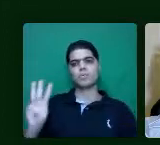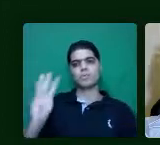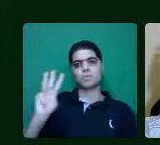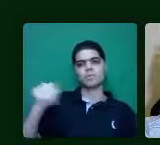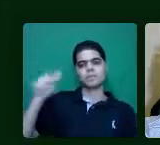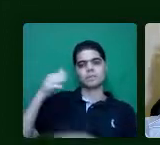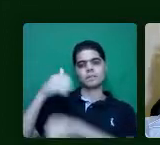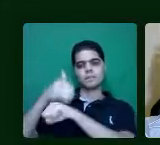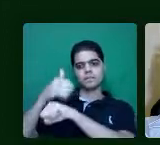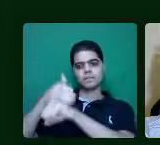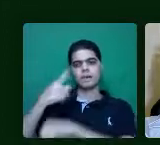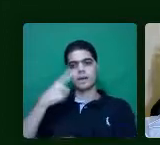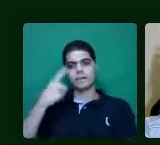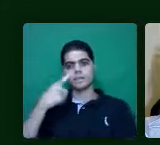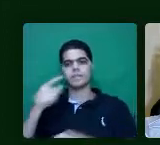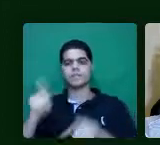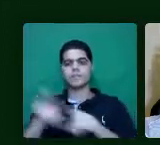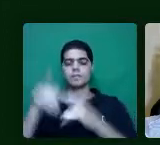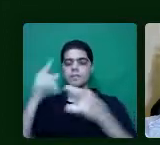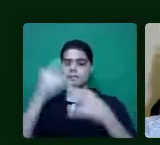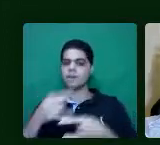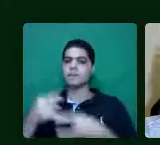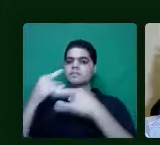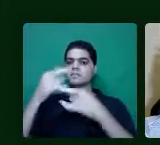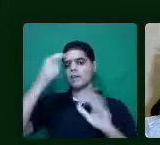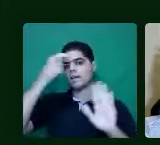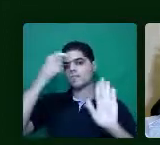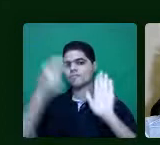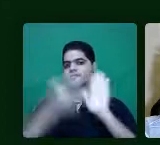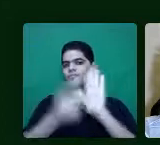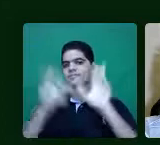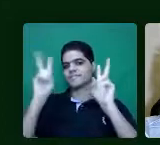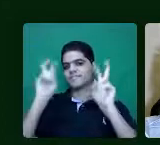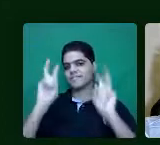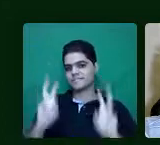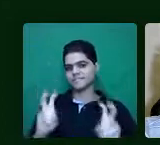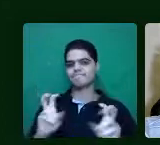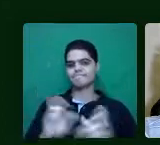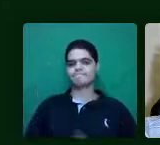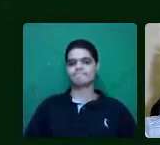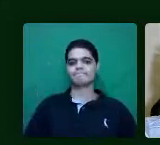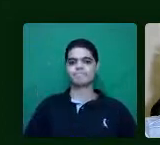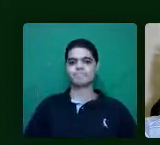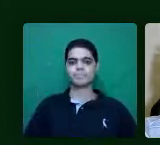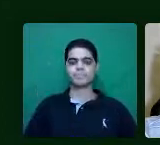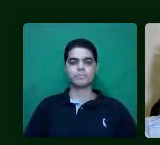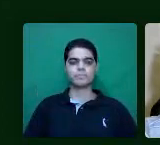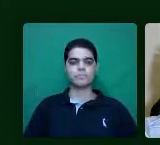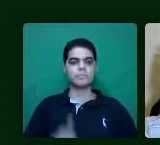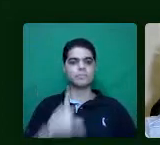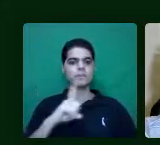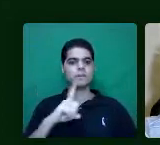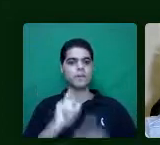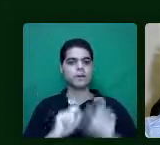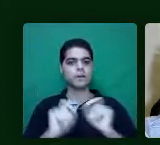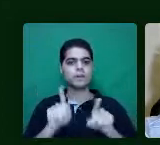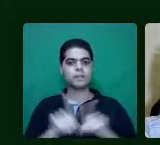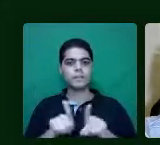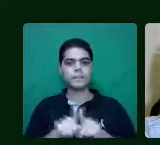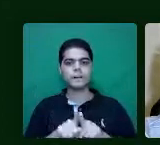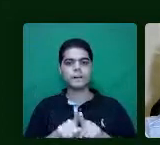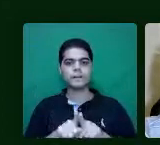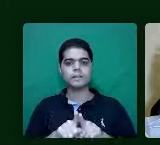lives sobre inteligência artificial para vocês acompanharem, tá? Quem mais que mandou a plataforma? Sim, será o Discord que a gente